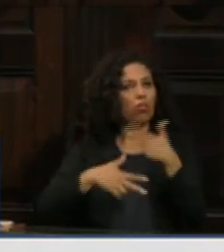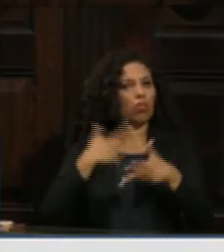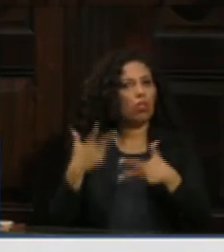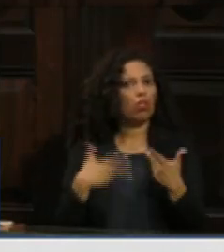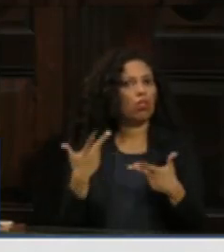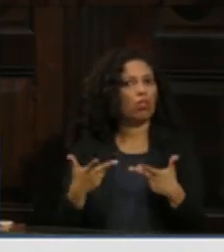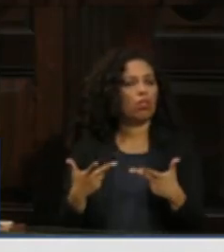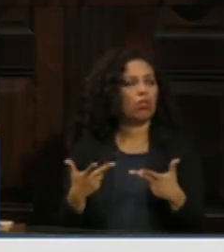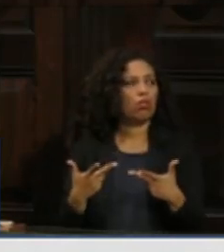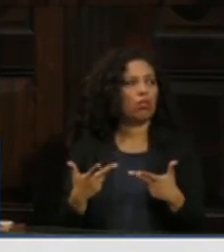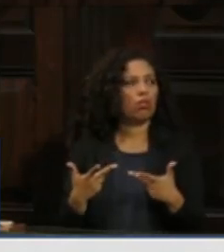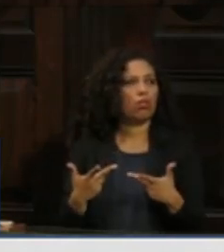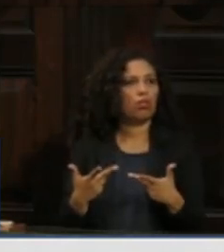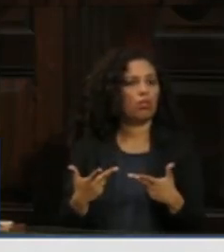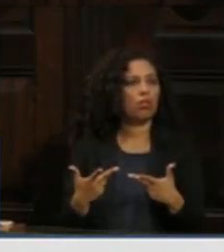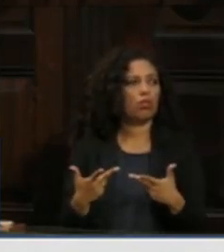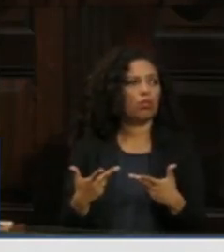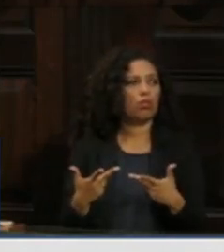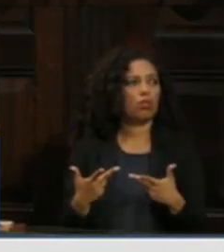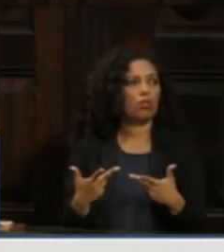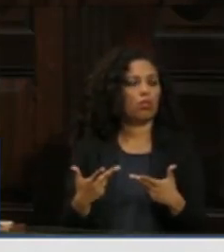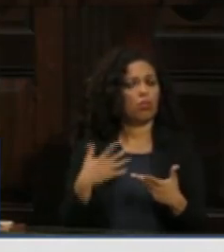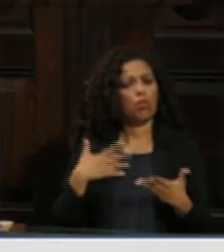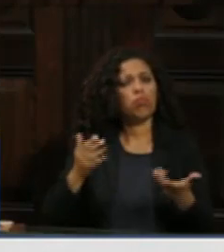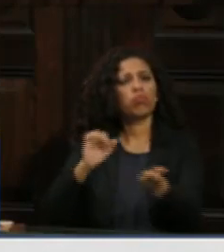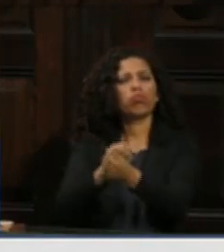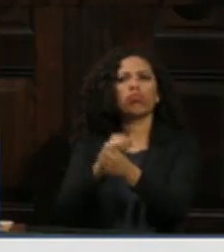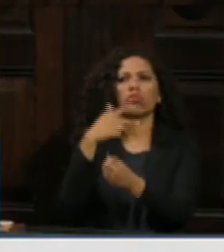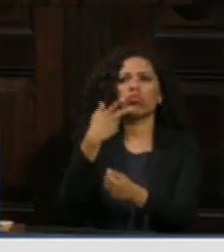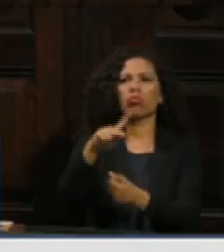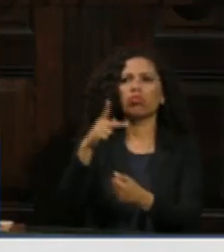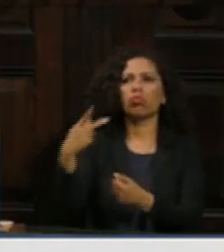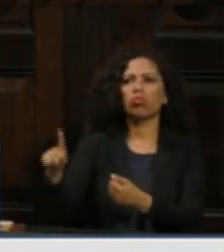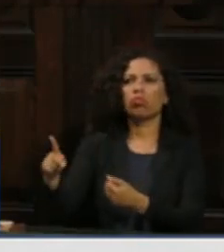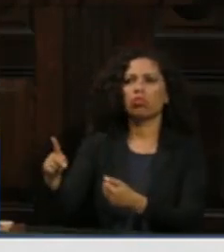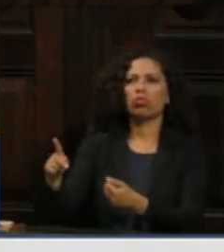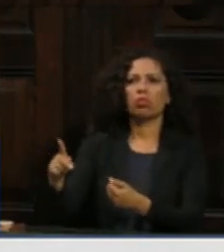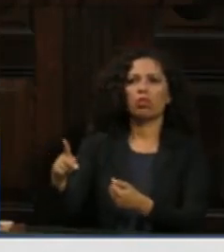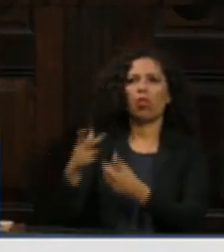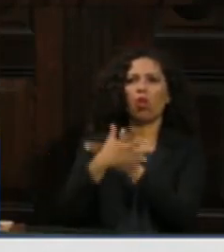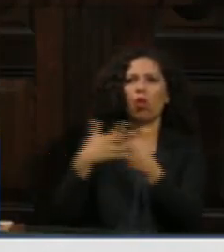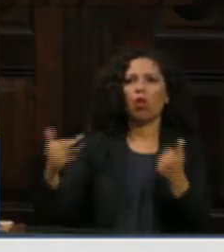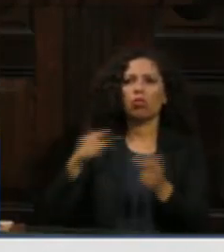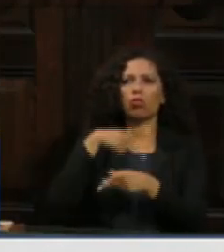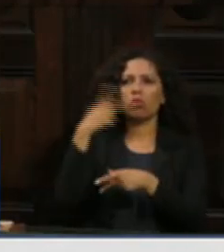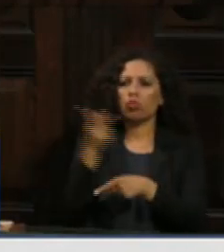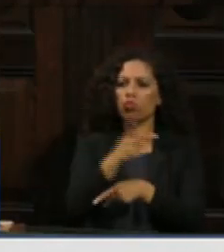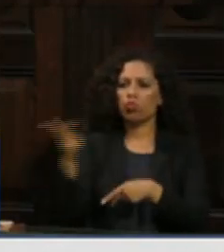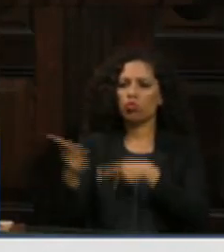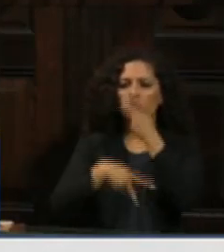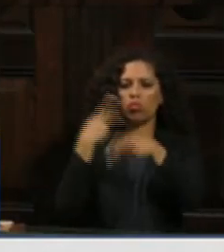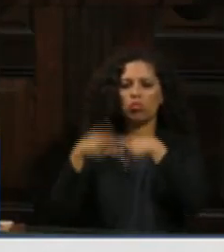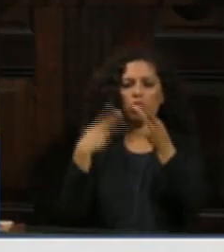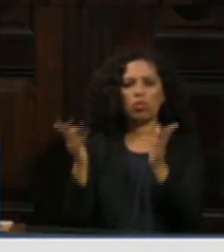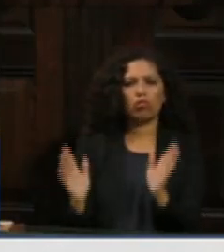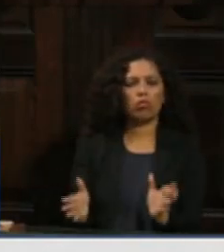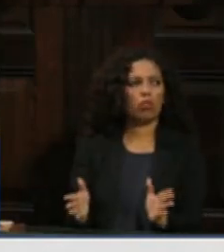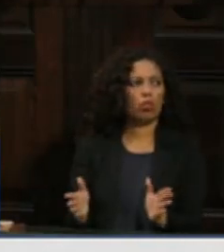Presidente, doutor Giulianelli, expediente final, senhoras e senhores deputados. Senhor